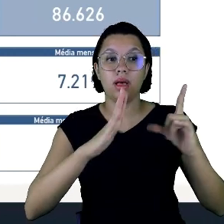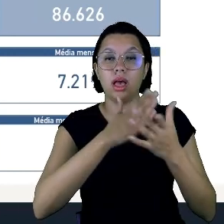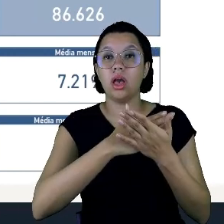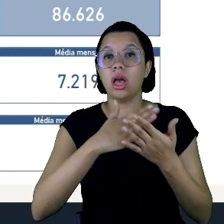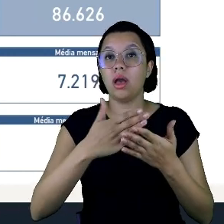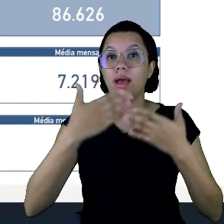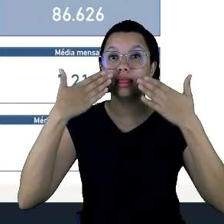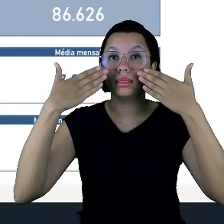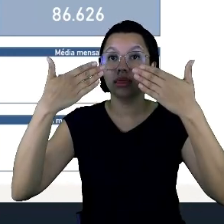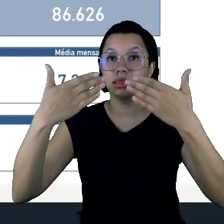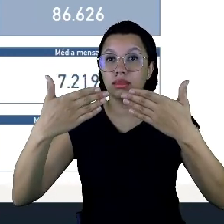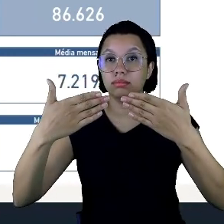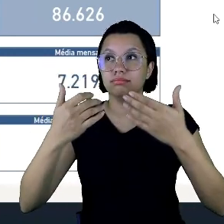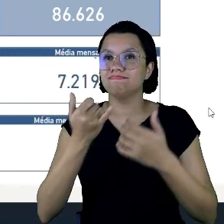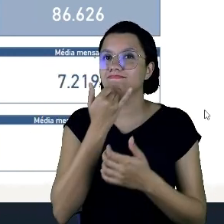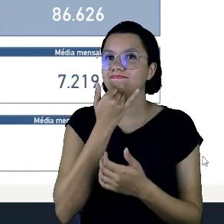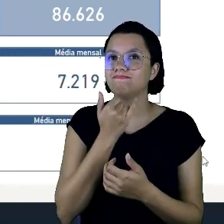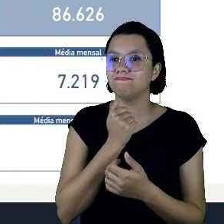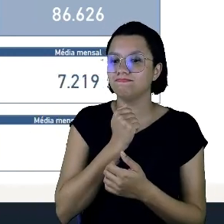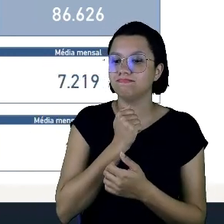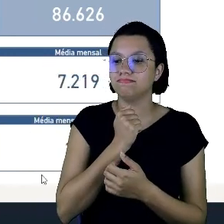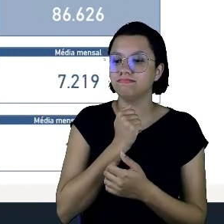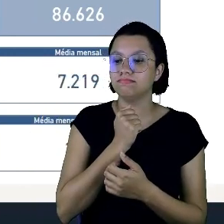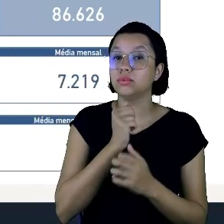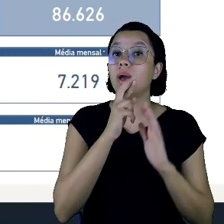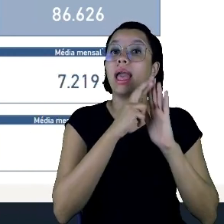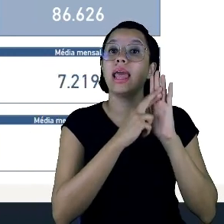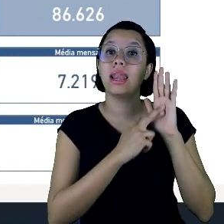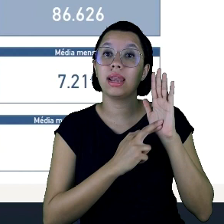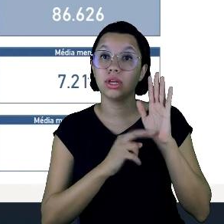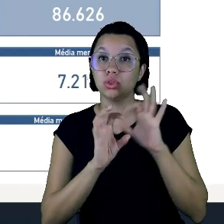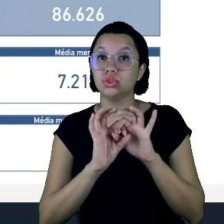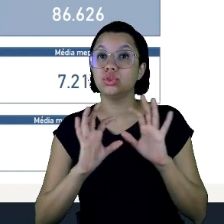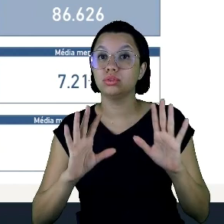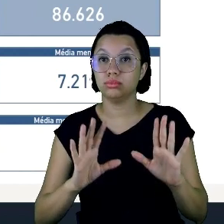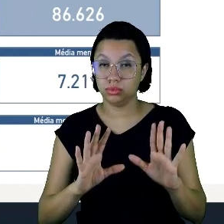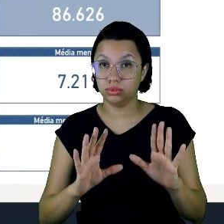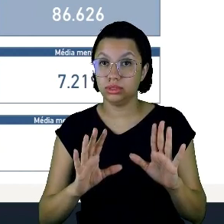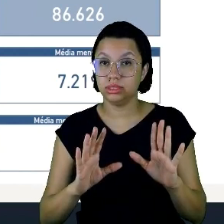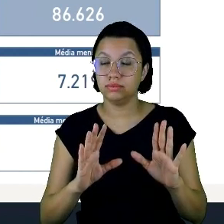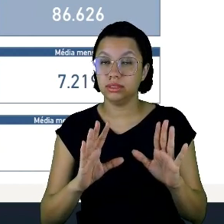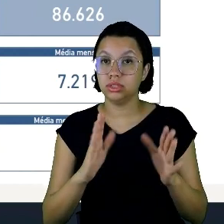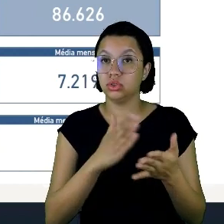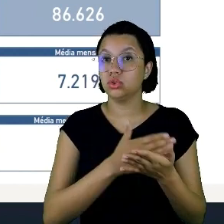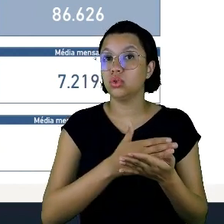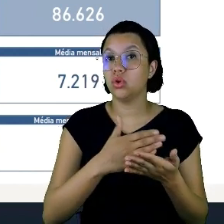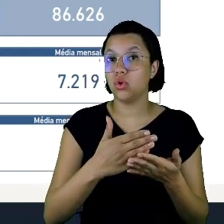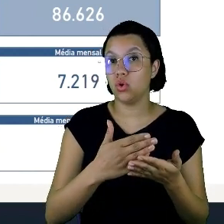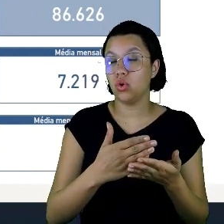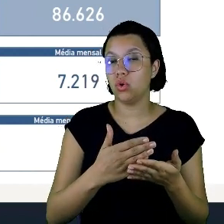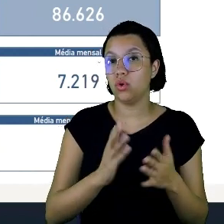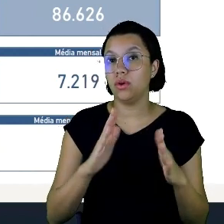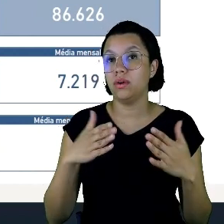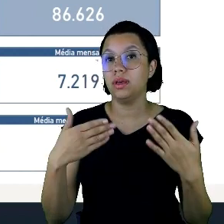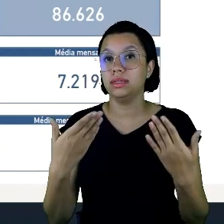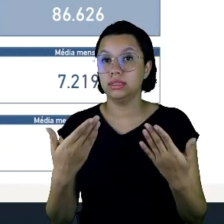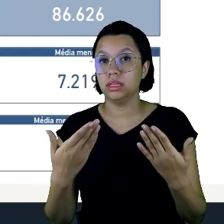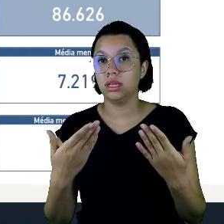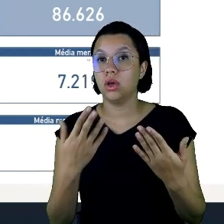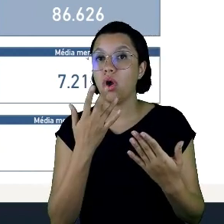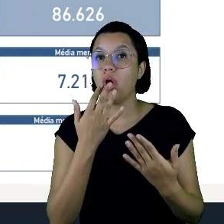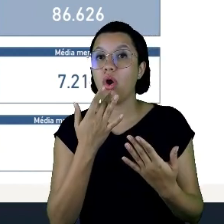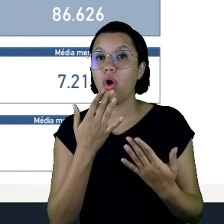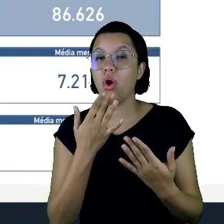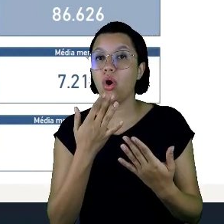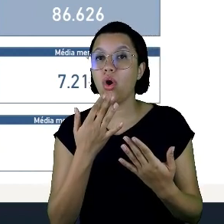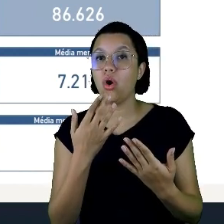E aqui na página inicial, ele está apresentando... desculpa. Os relatórios disponíveis aqui na entrada,